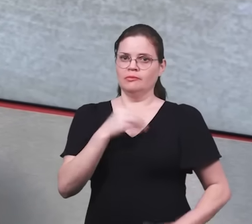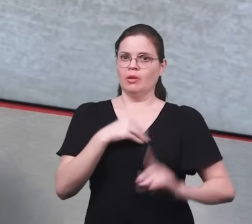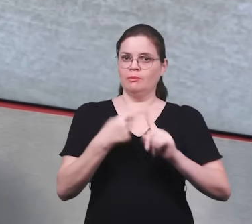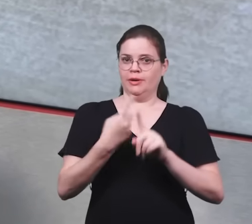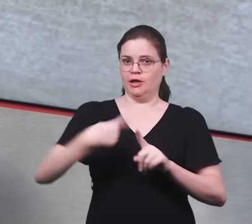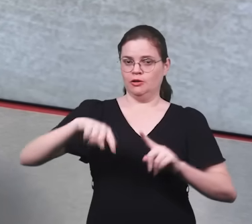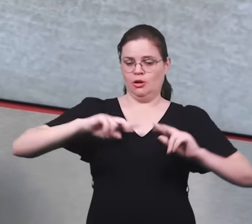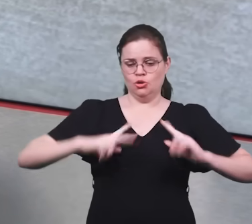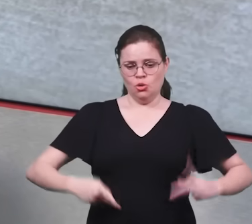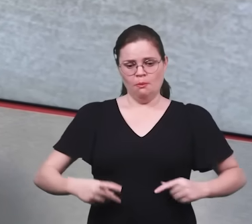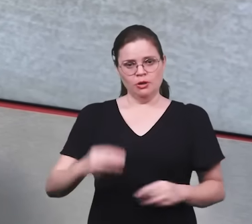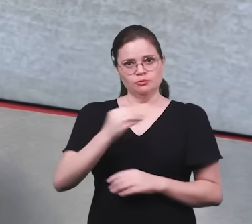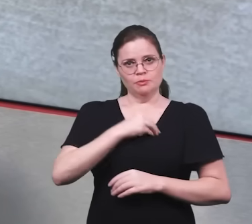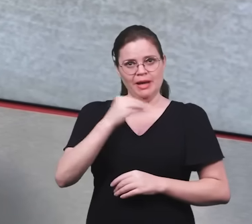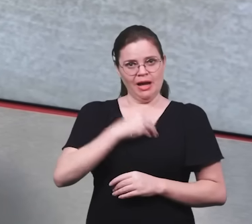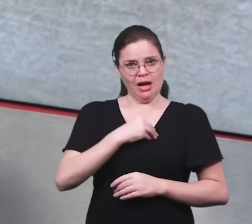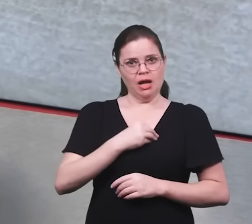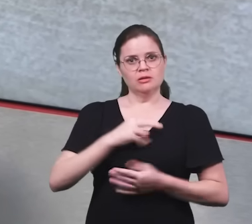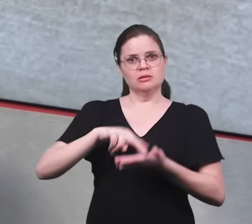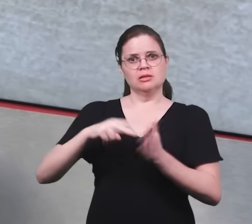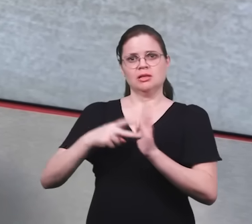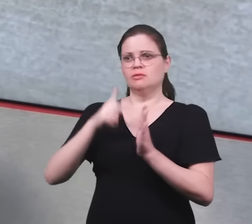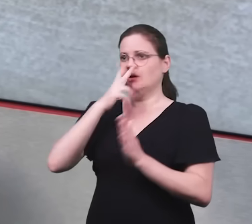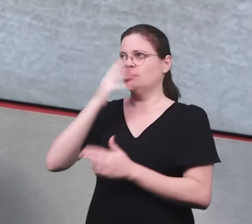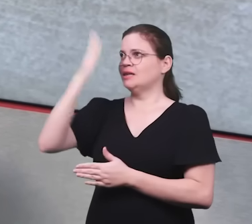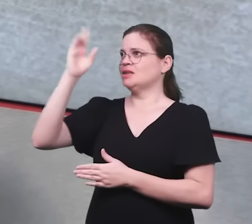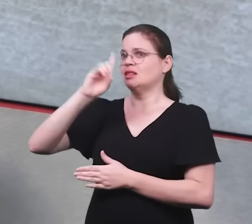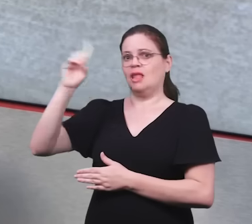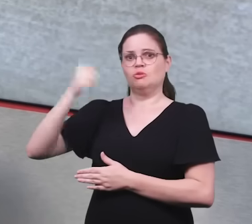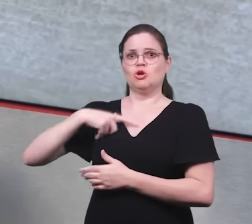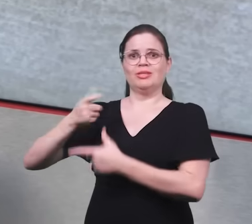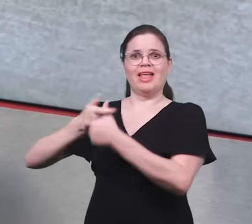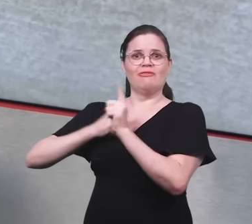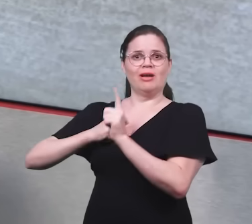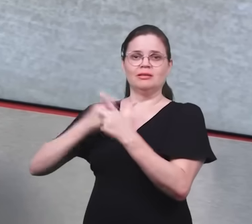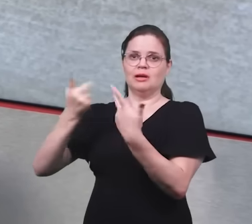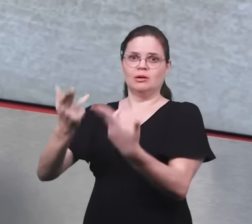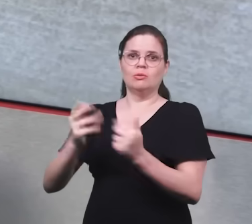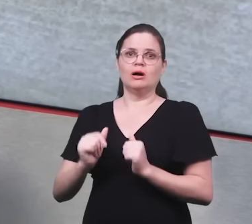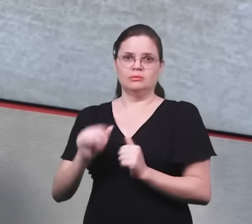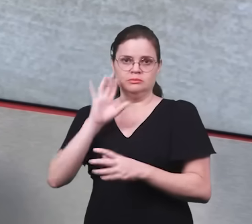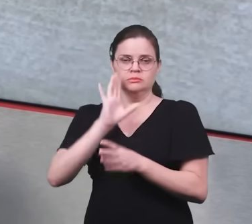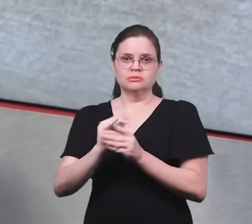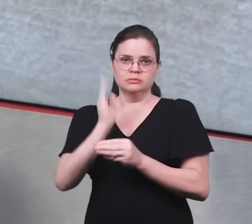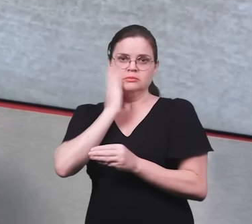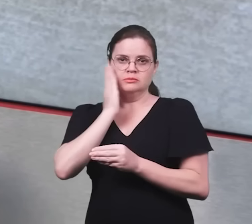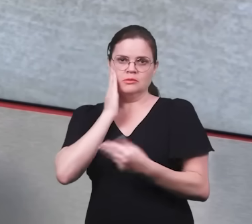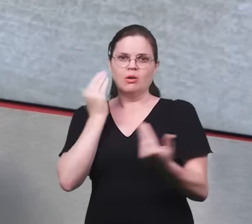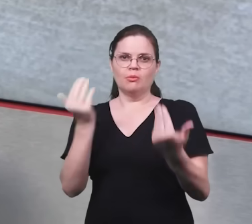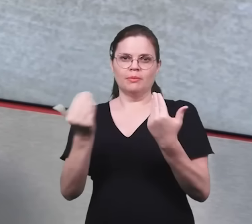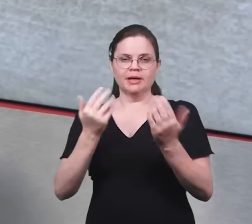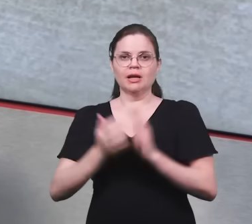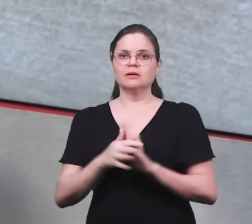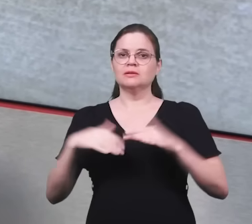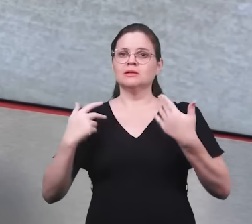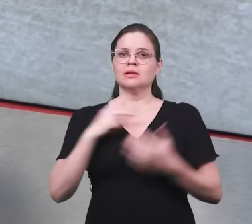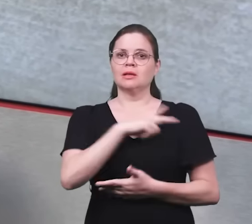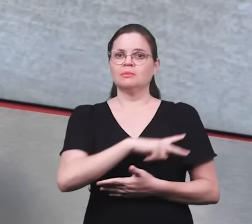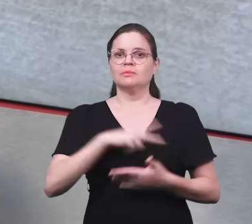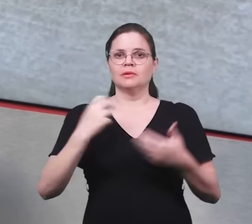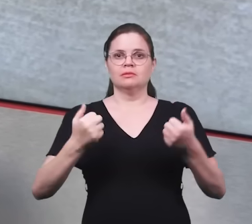O homem, quando peca, ele está em dívida diante de Deus. Então, em razão disso, o apóstolo Paulo deixa bem claro esse